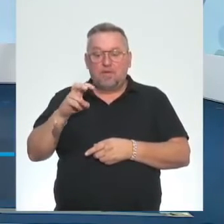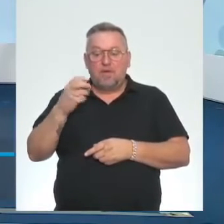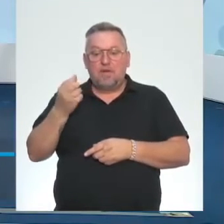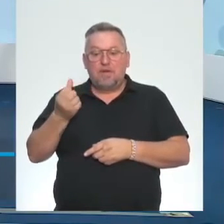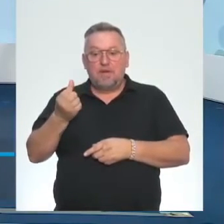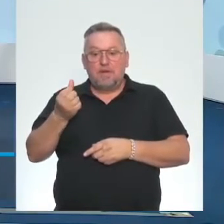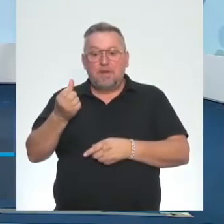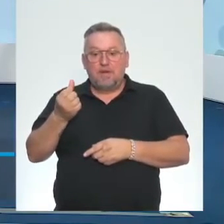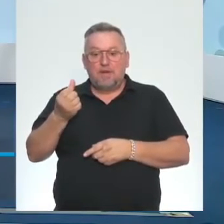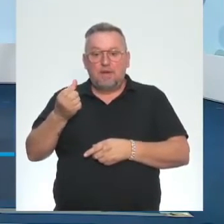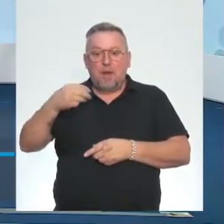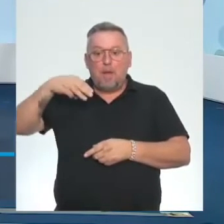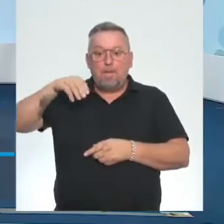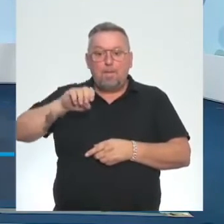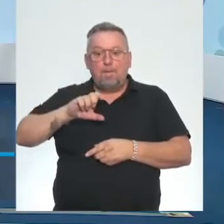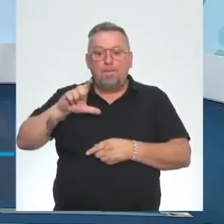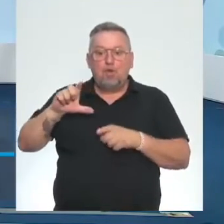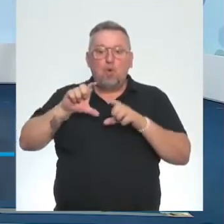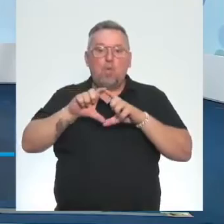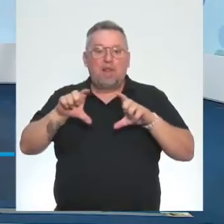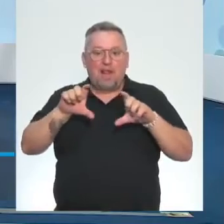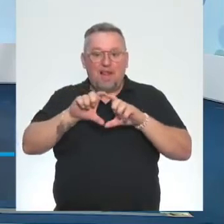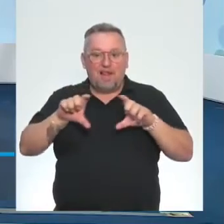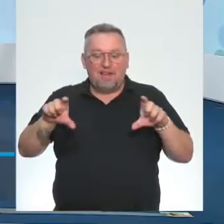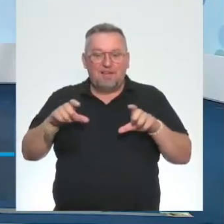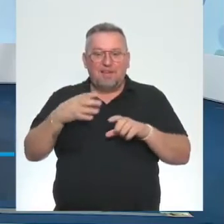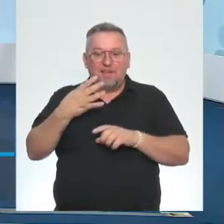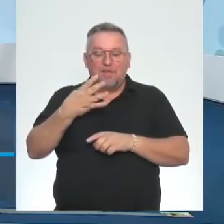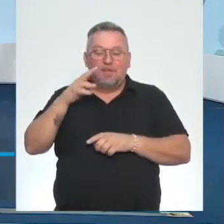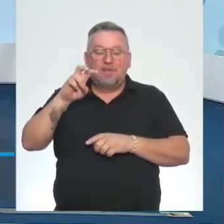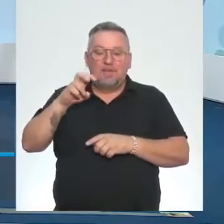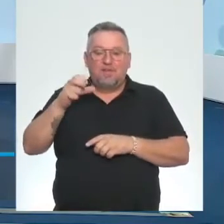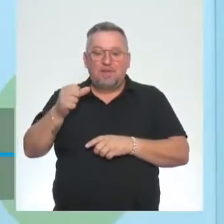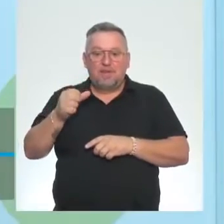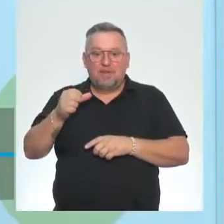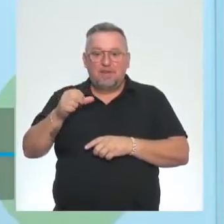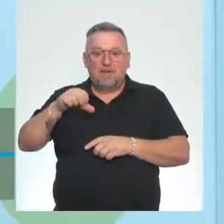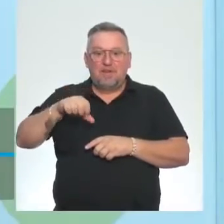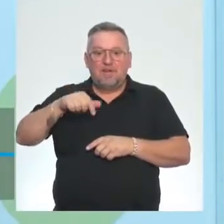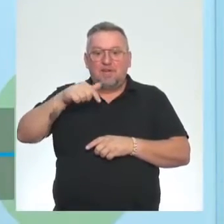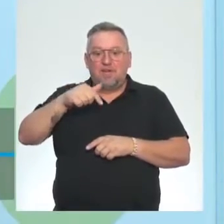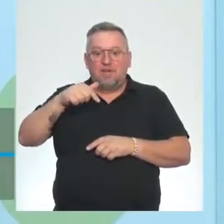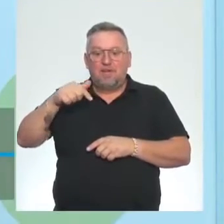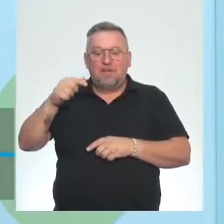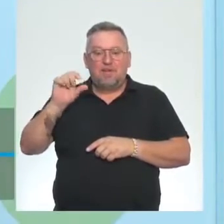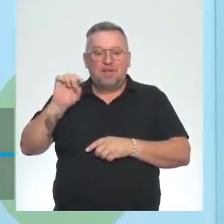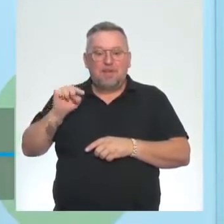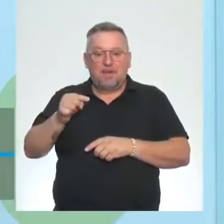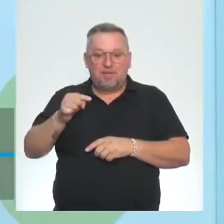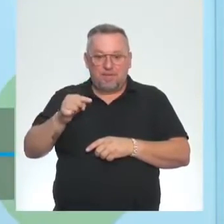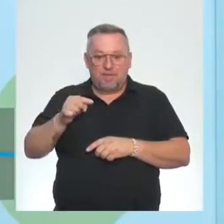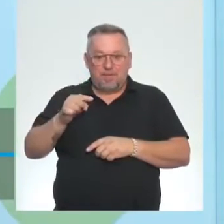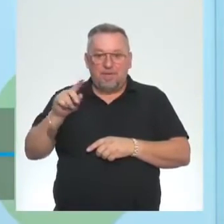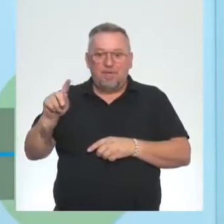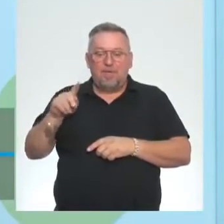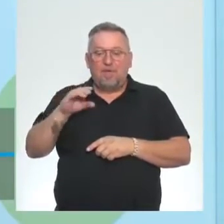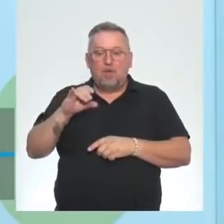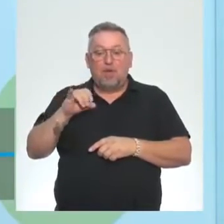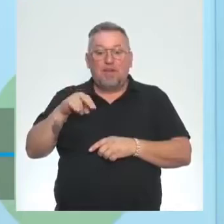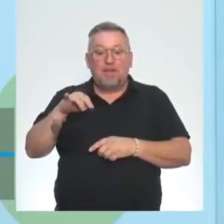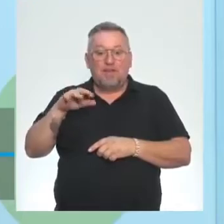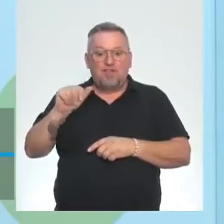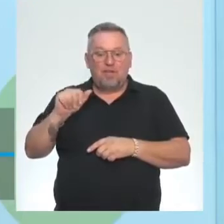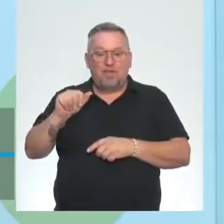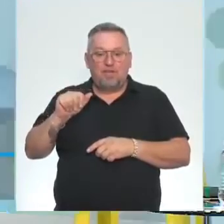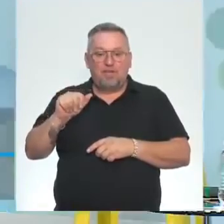mega, 456 mil placas, né? 456, 976 mil, a professora Cíntia disse. E